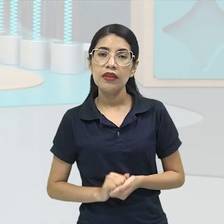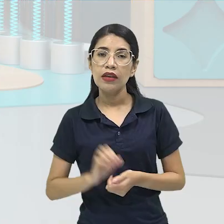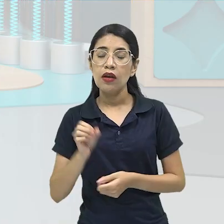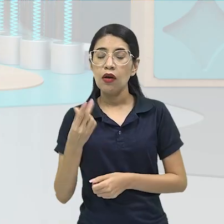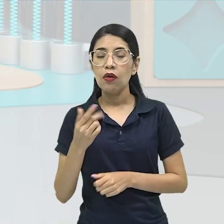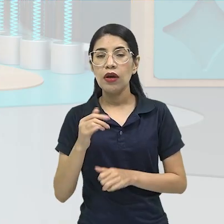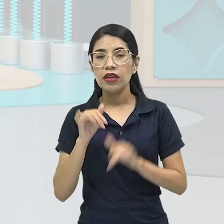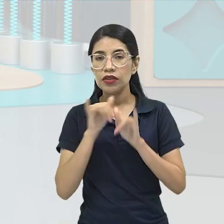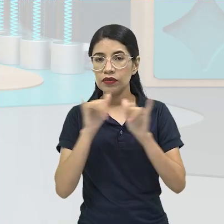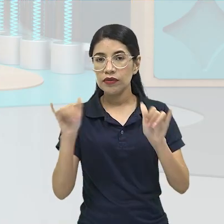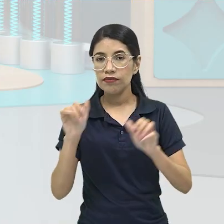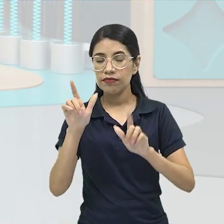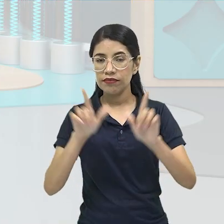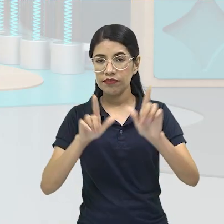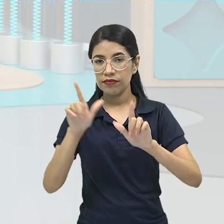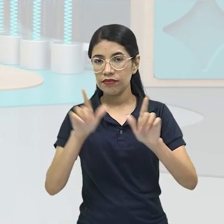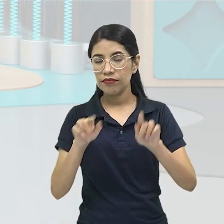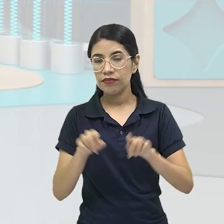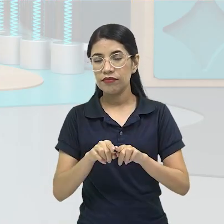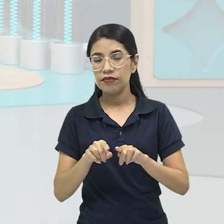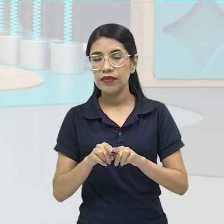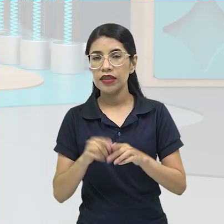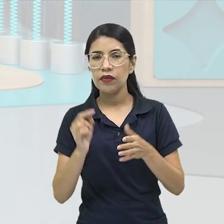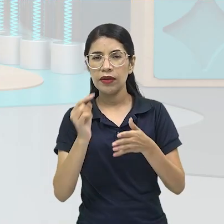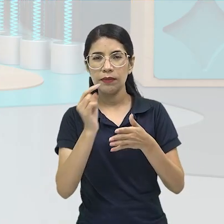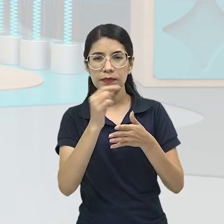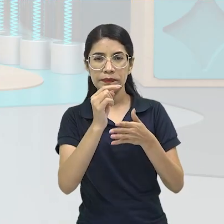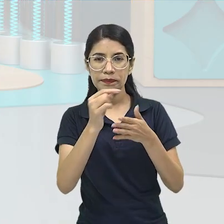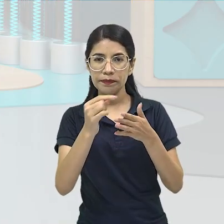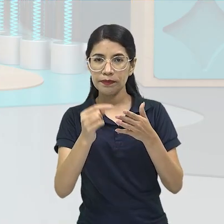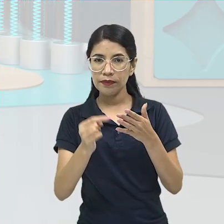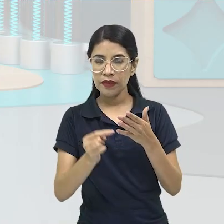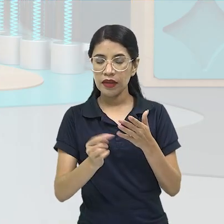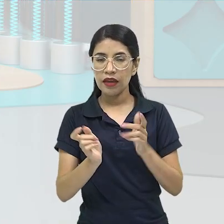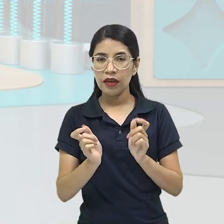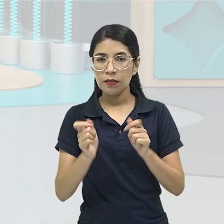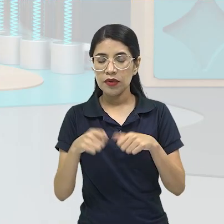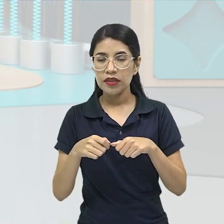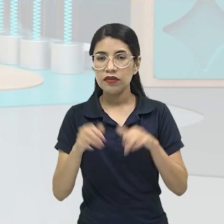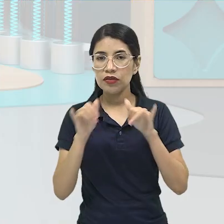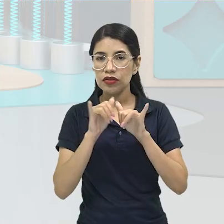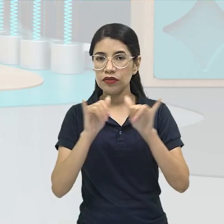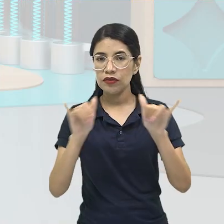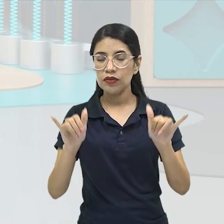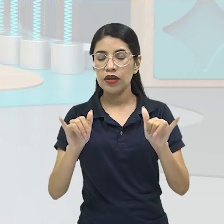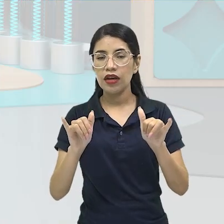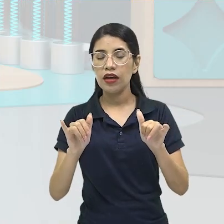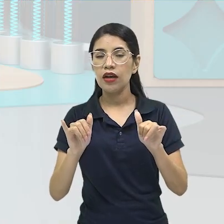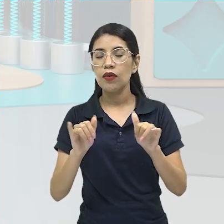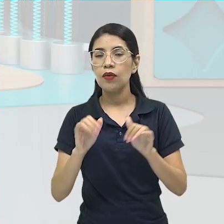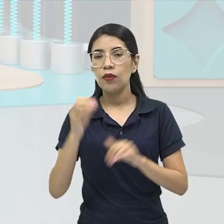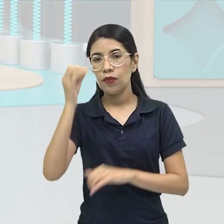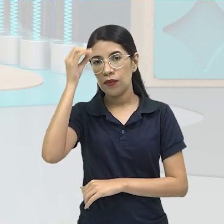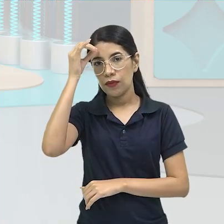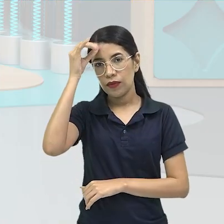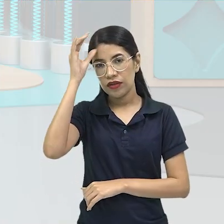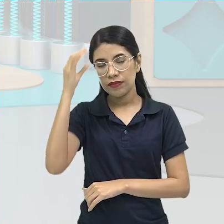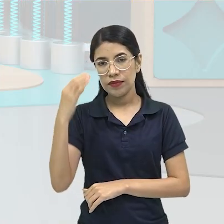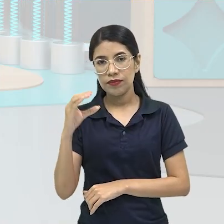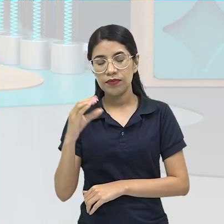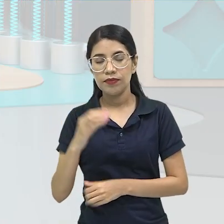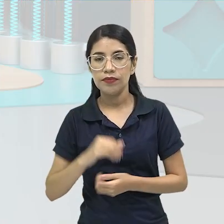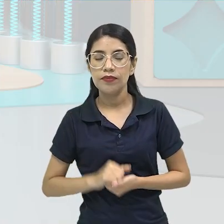é noticiado realmente na televisão. Então, são essas formas que a gente consegue divulgar este